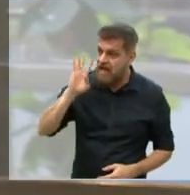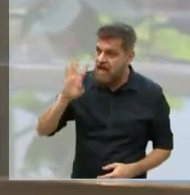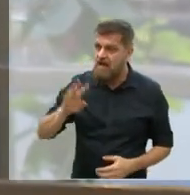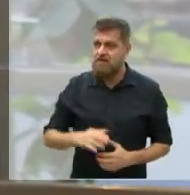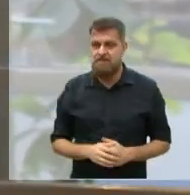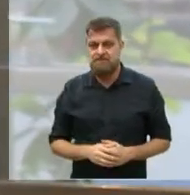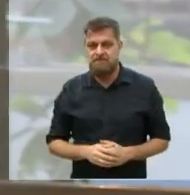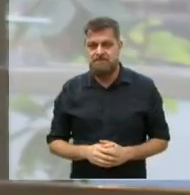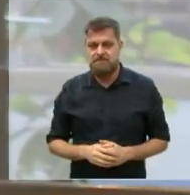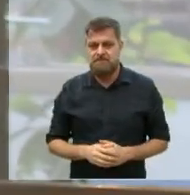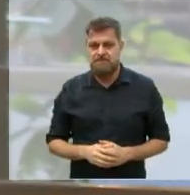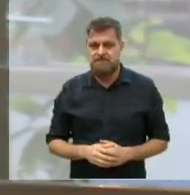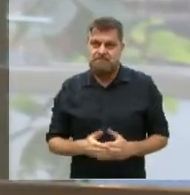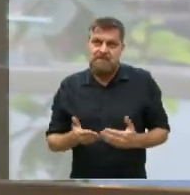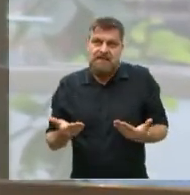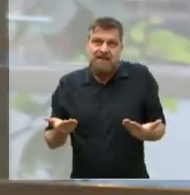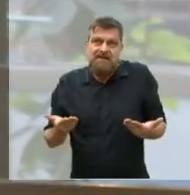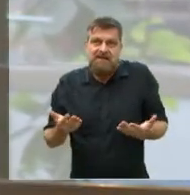quê?